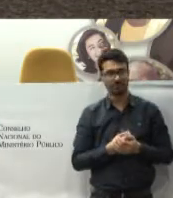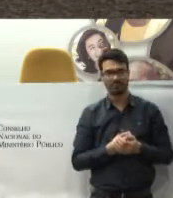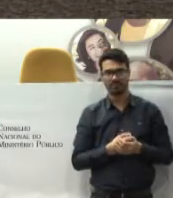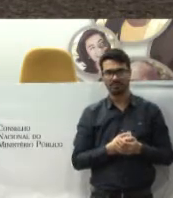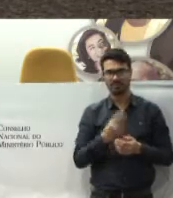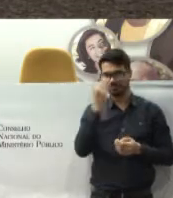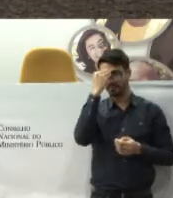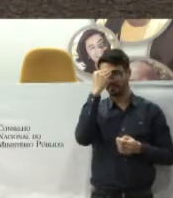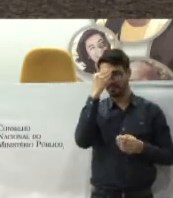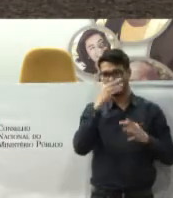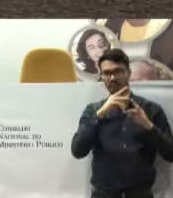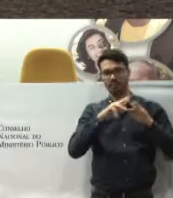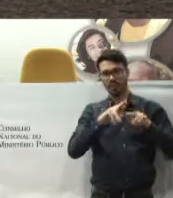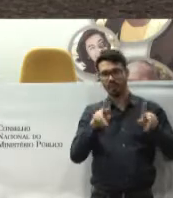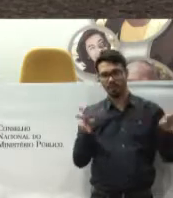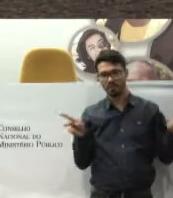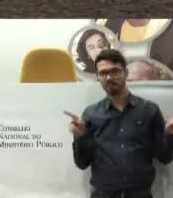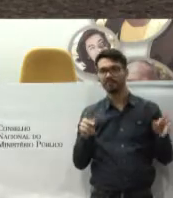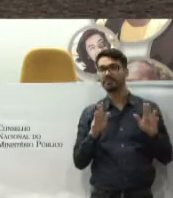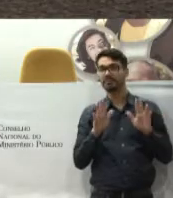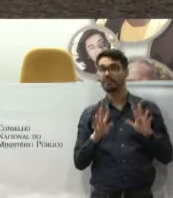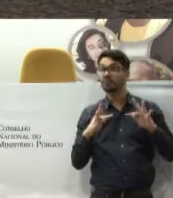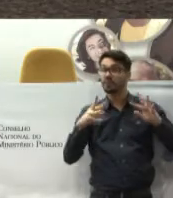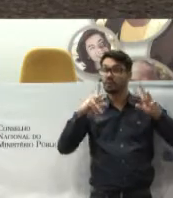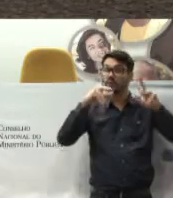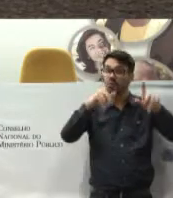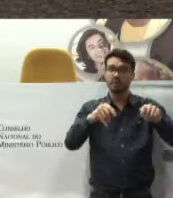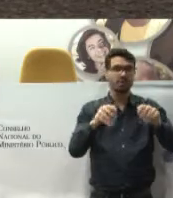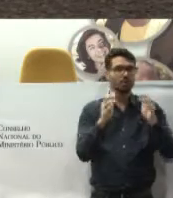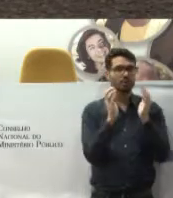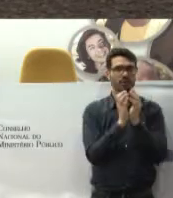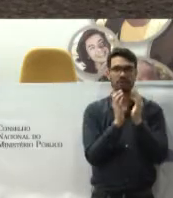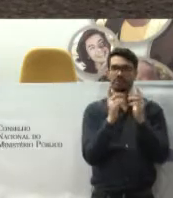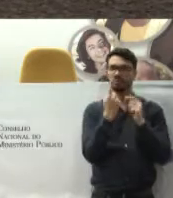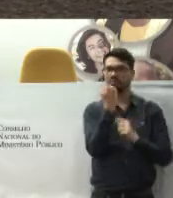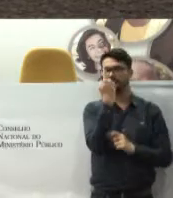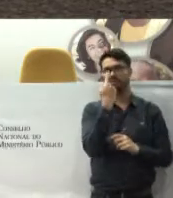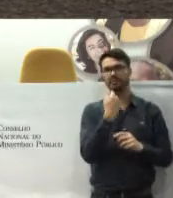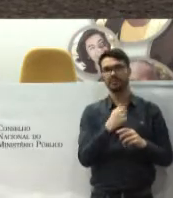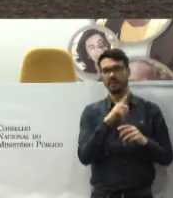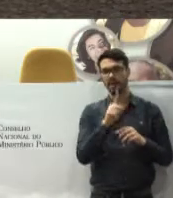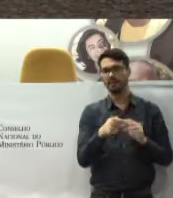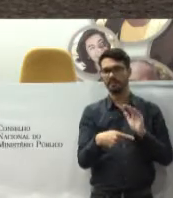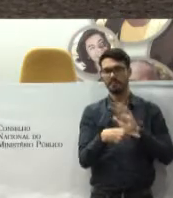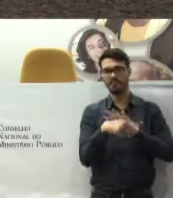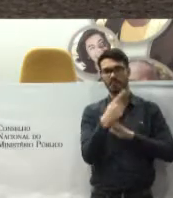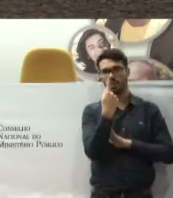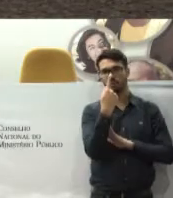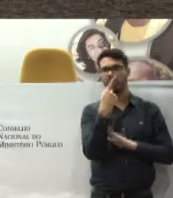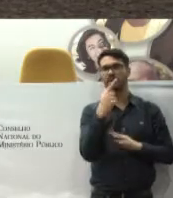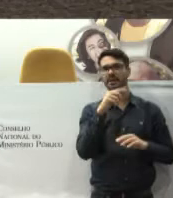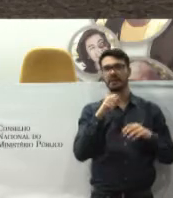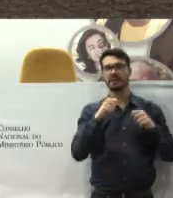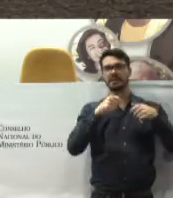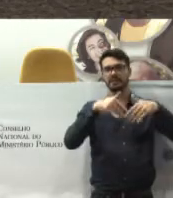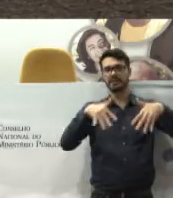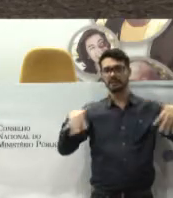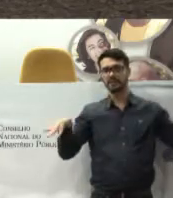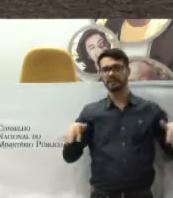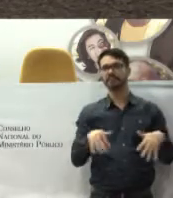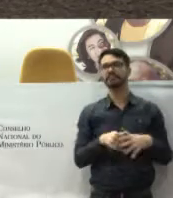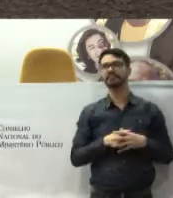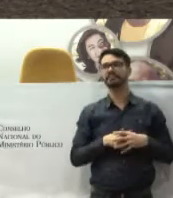qualitativo. Porém, todos são vítimas do mesmo litígio. O litígio é um só, o desastre ambiental